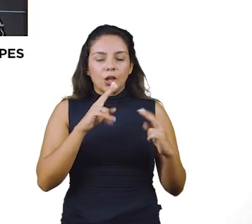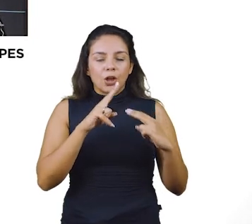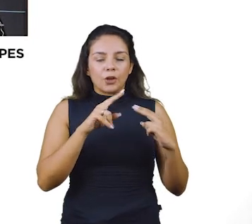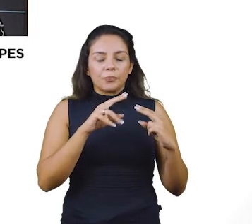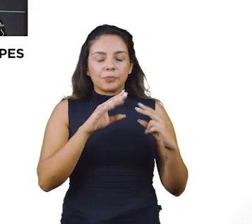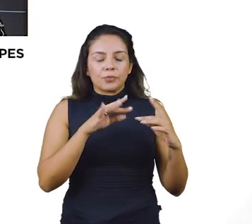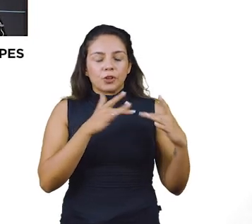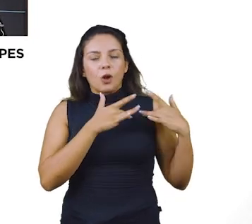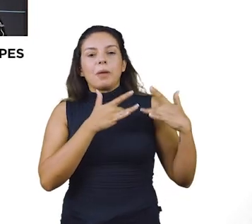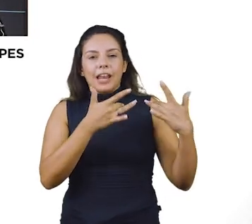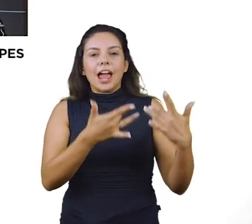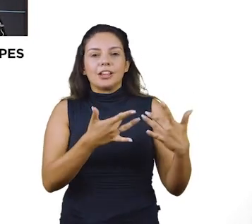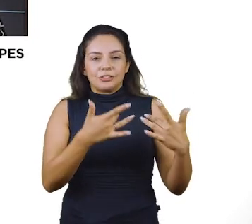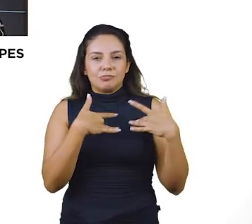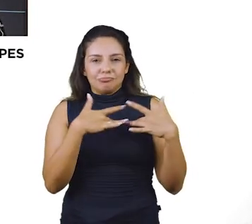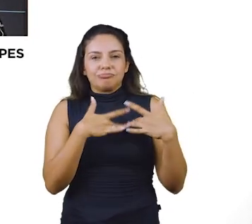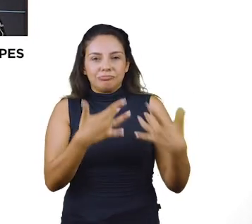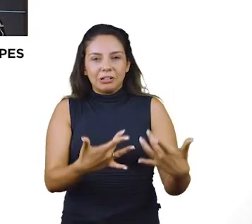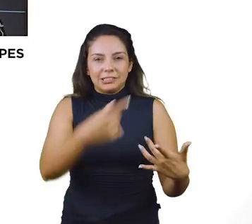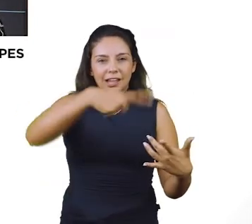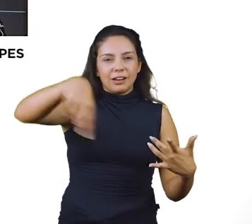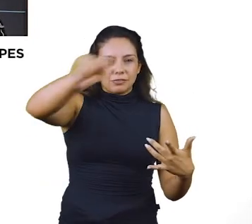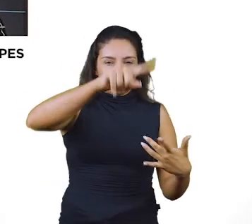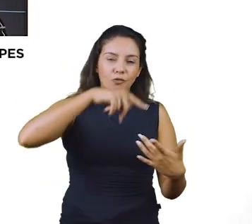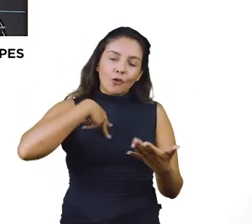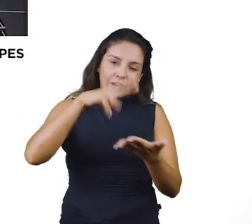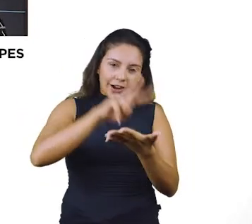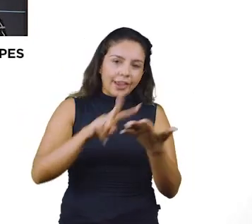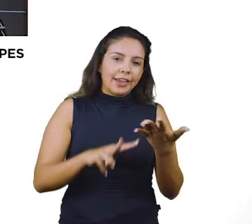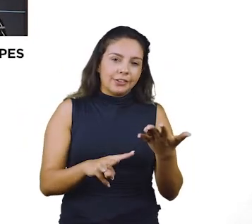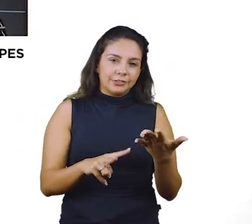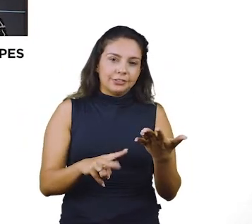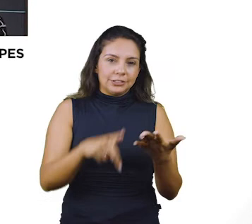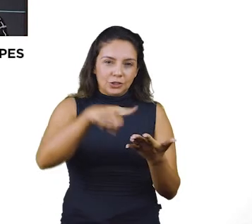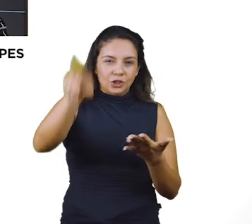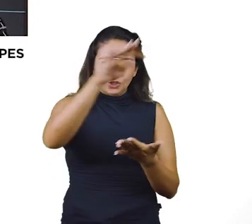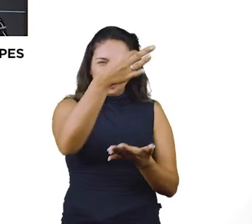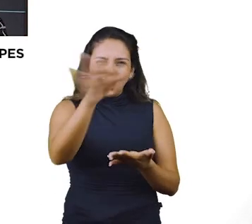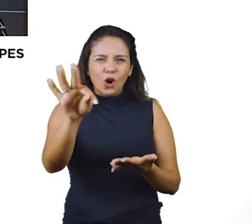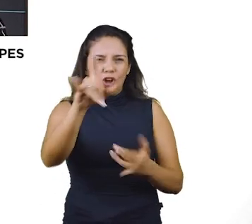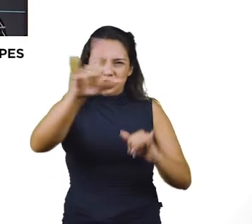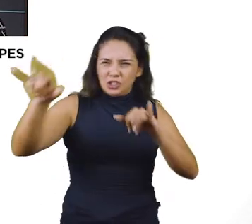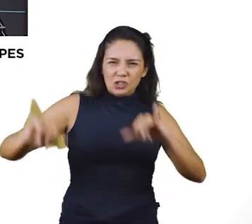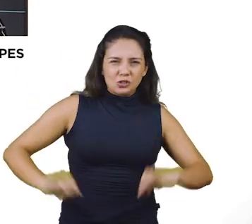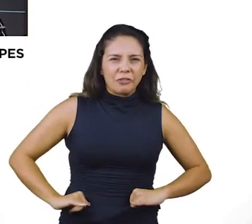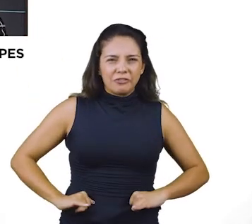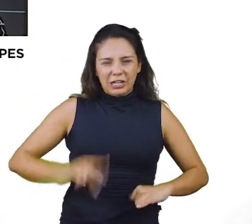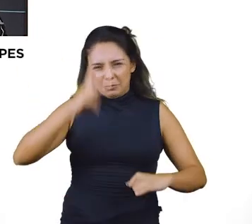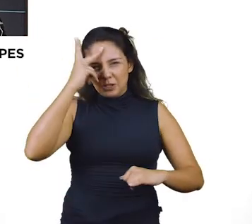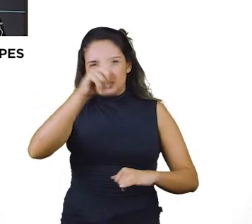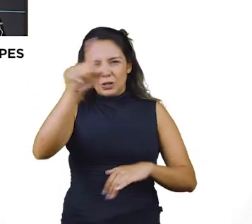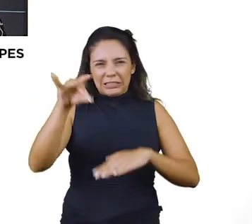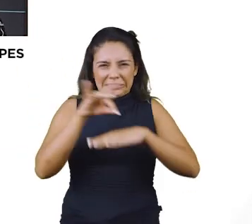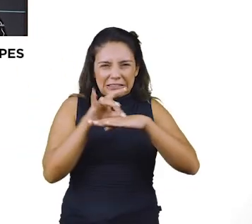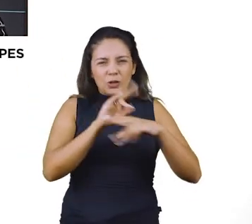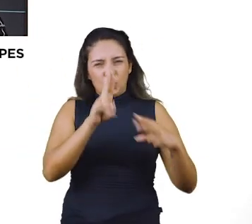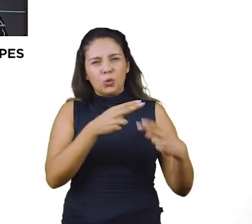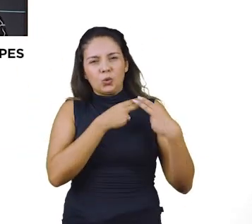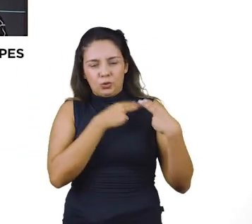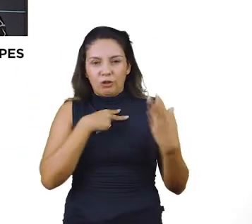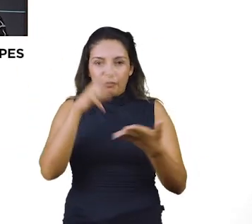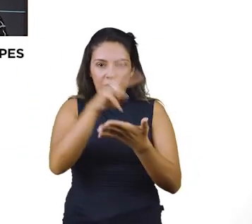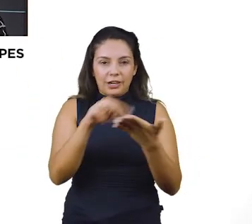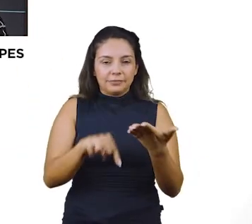enlutadas. É uma homenagem que eu quero fazer nesse momento de dor, nesse momento de tristeza que nós estamos atravessando, lendo esse